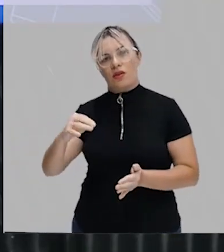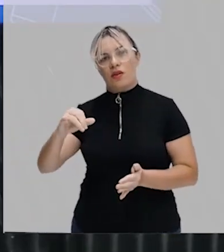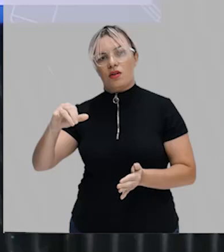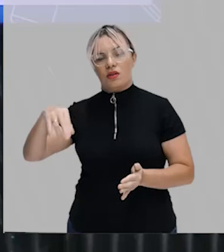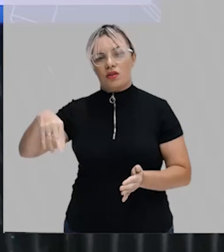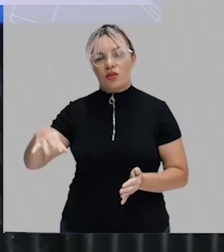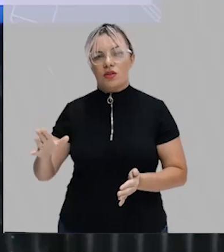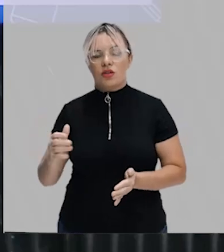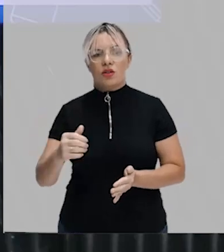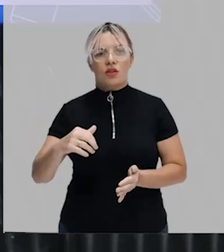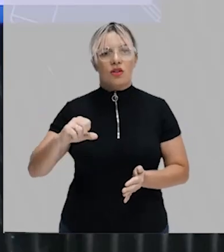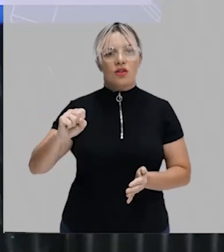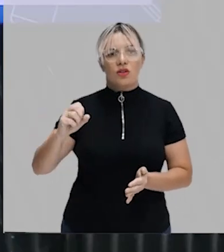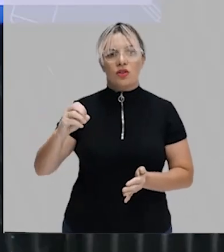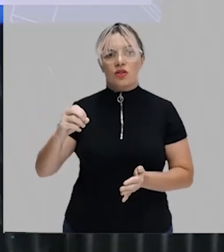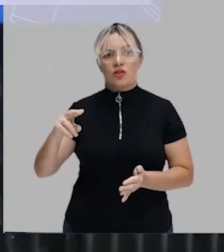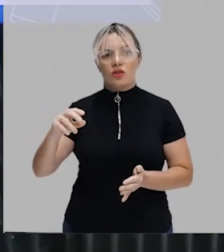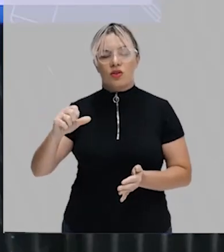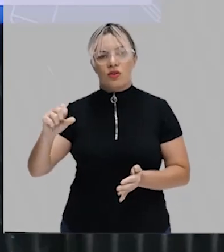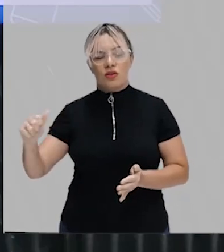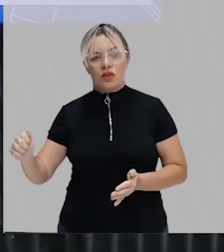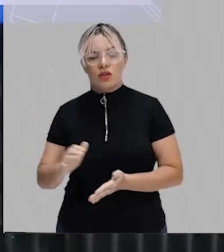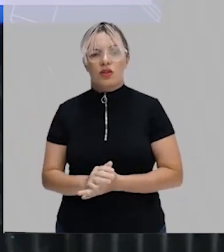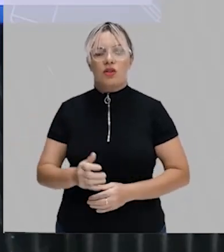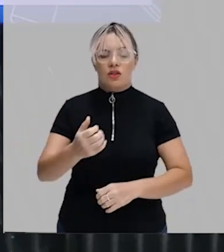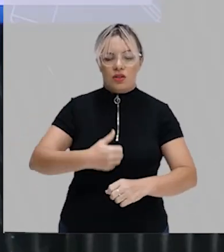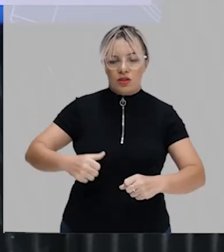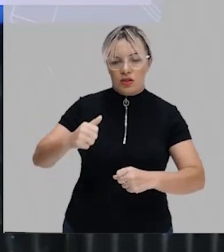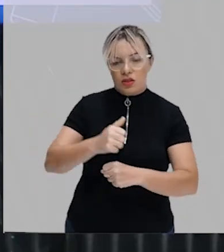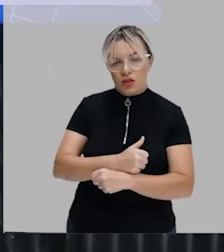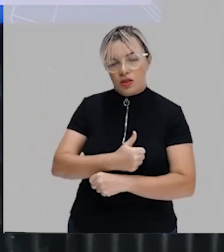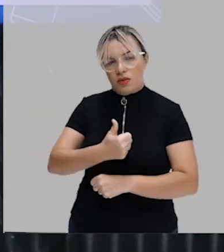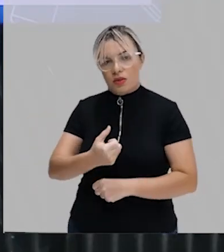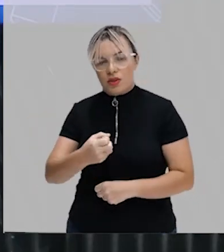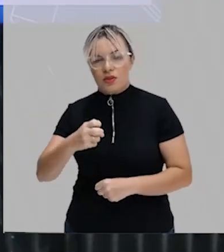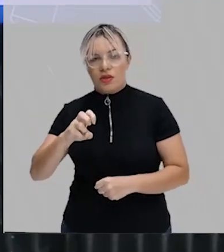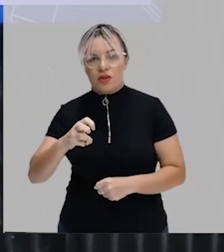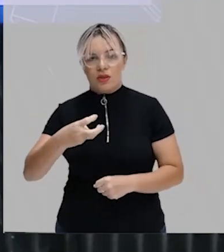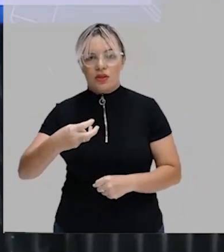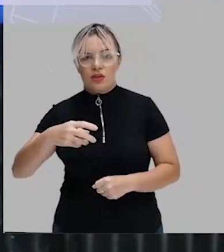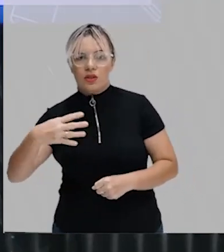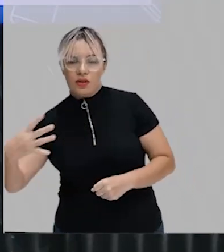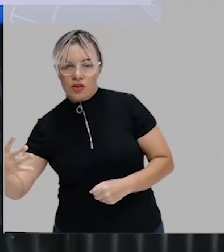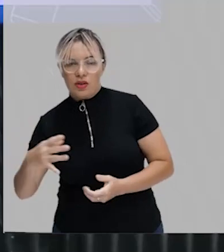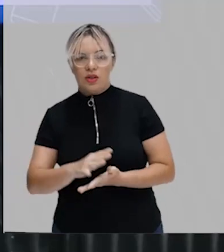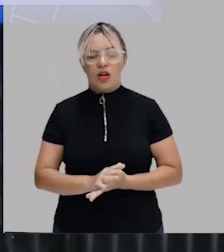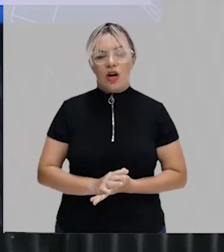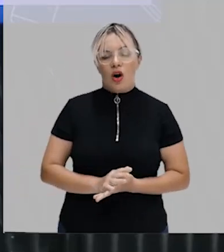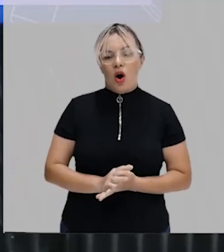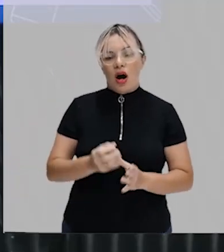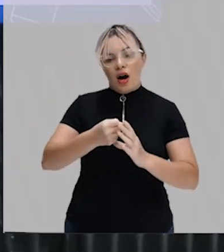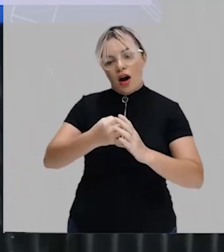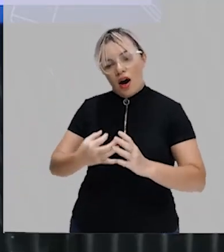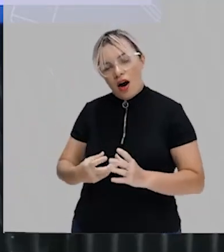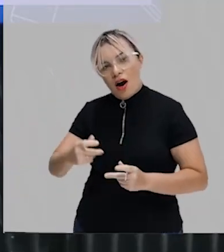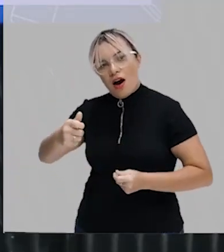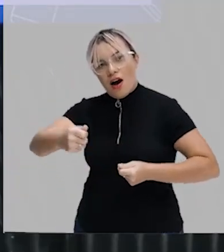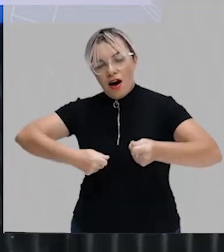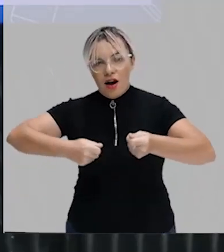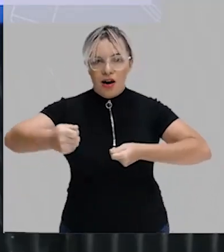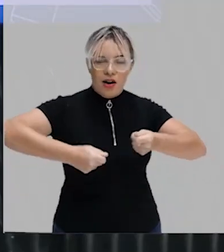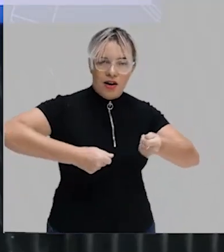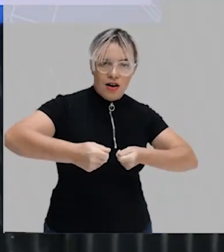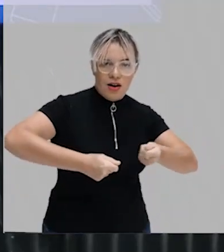volta de 1534, analisando os aspectos administrativos da montagem dessa